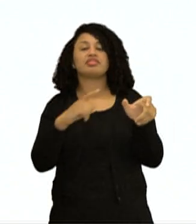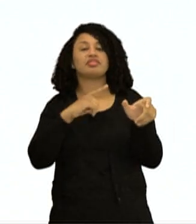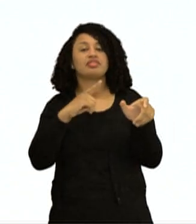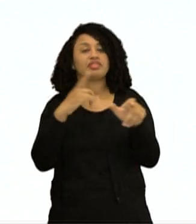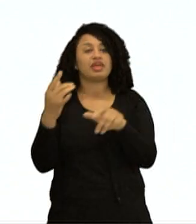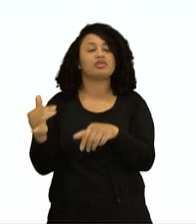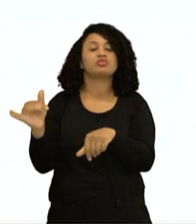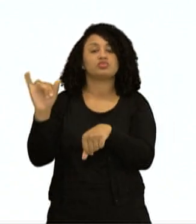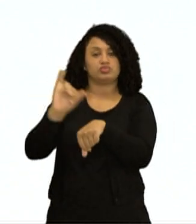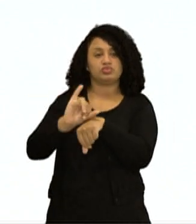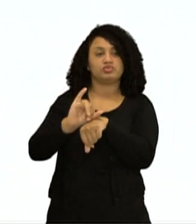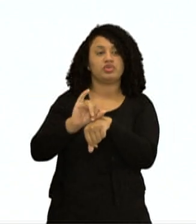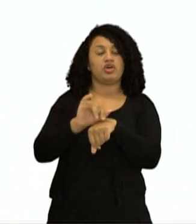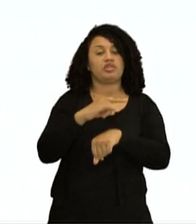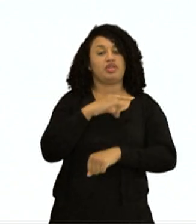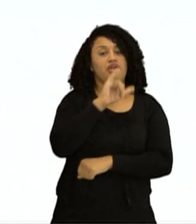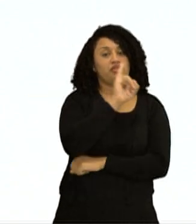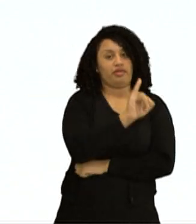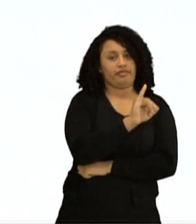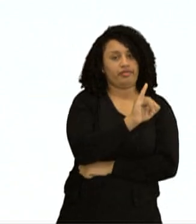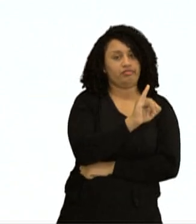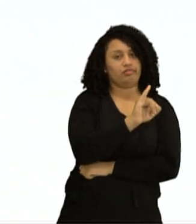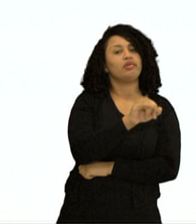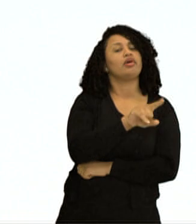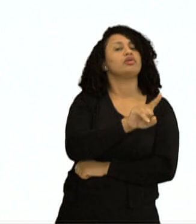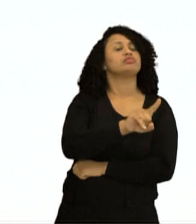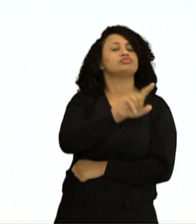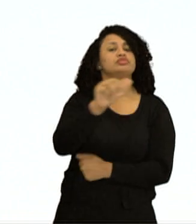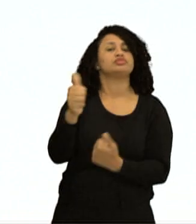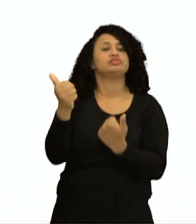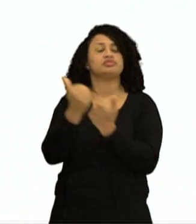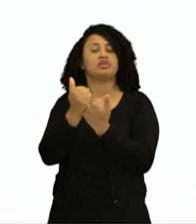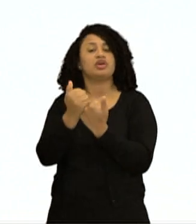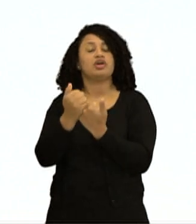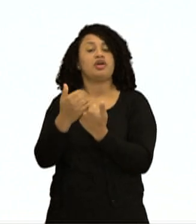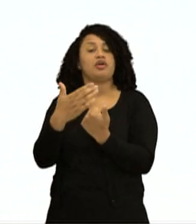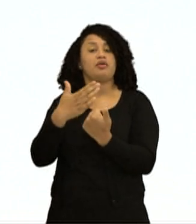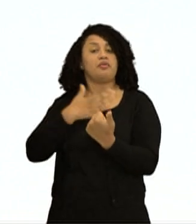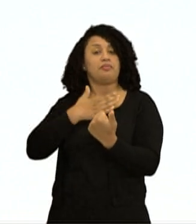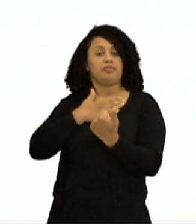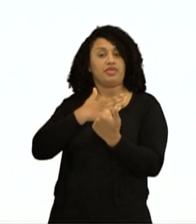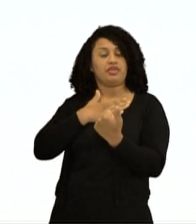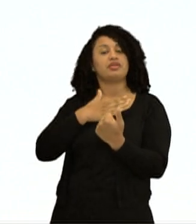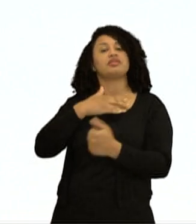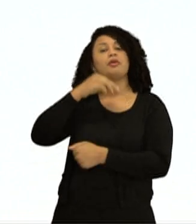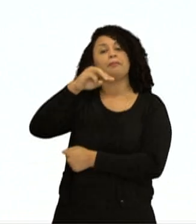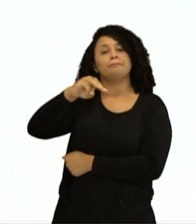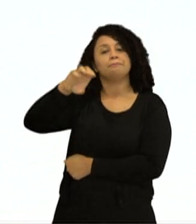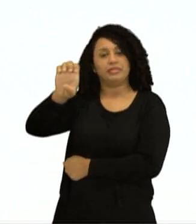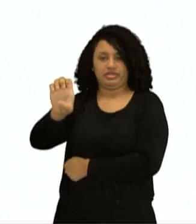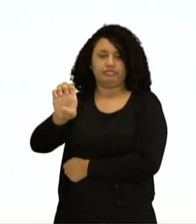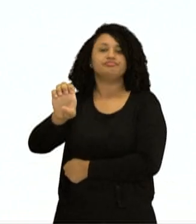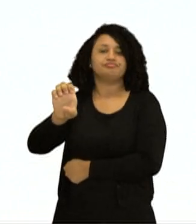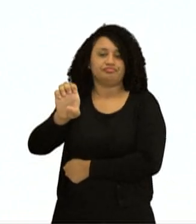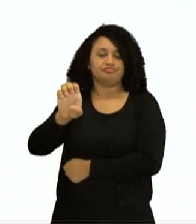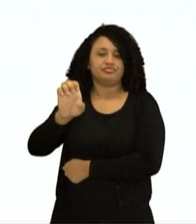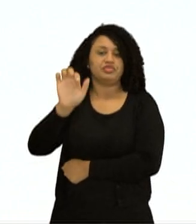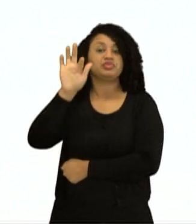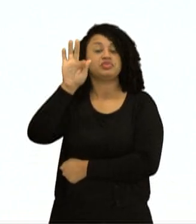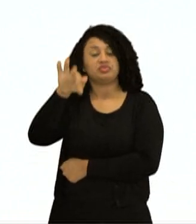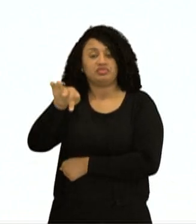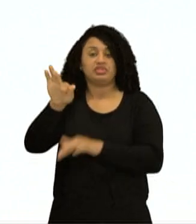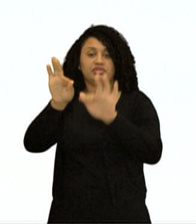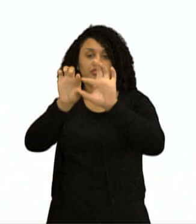se eu tenho I na frase, ele fala comigo, ele fala para mim. Eu vou usar o me no final da